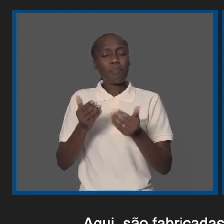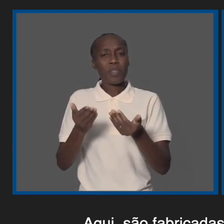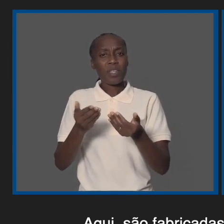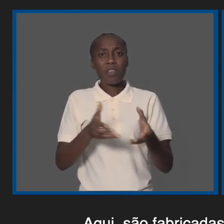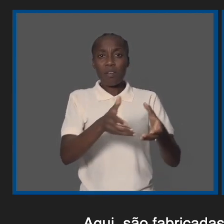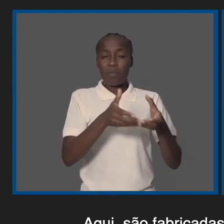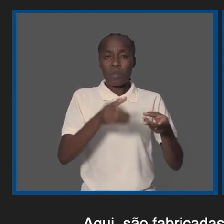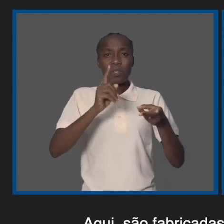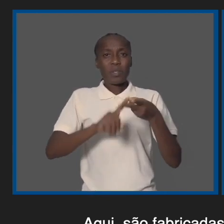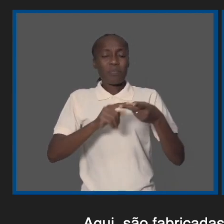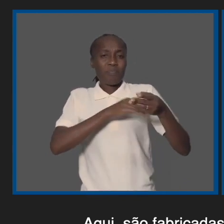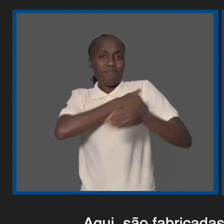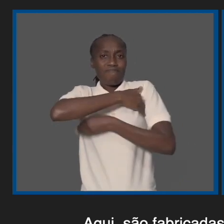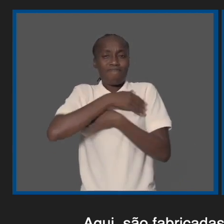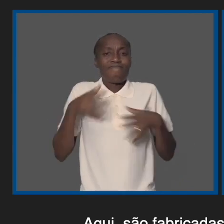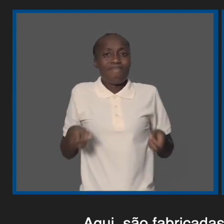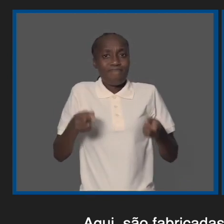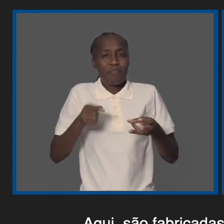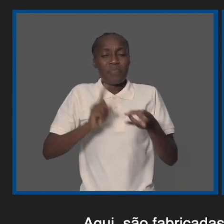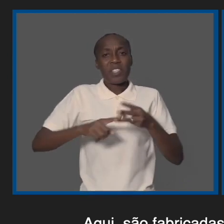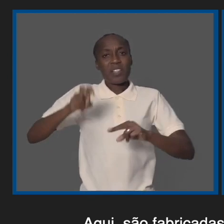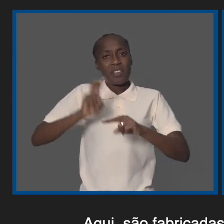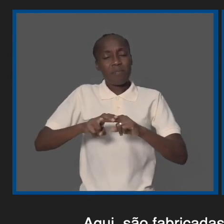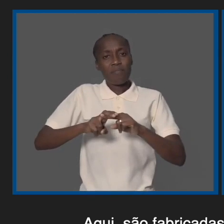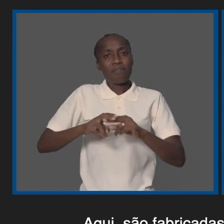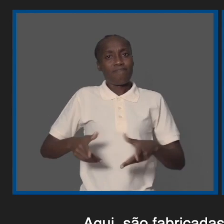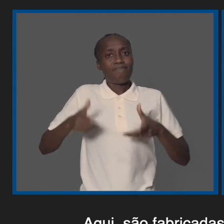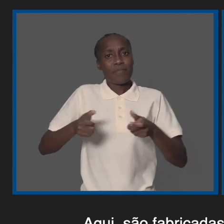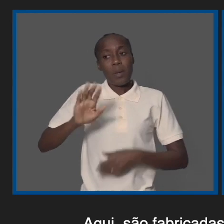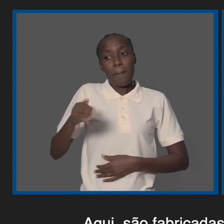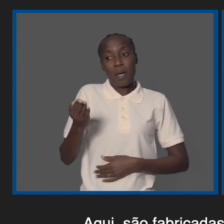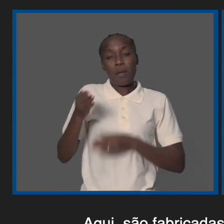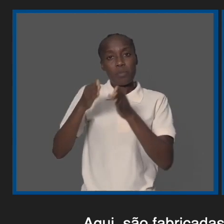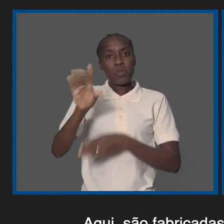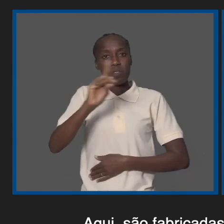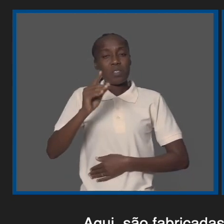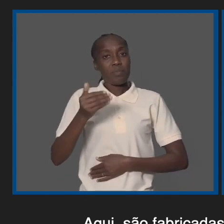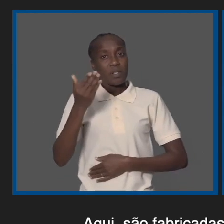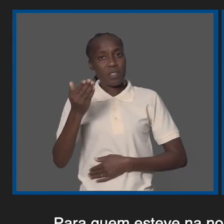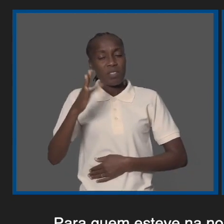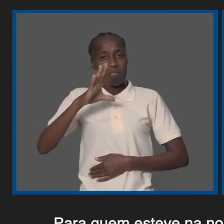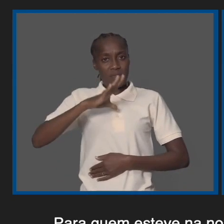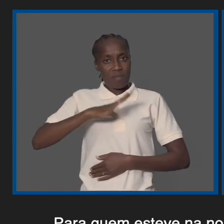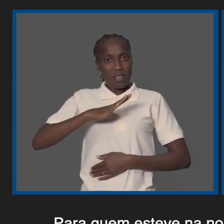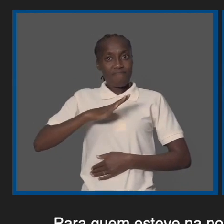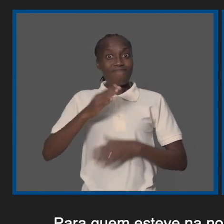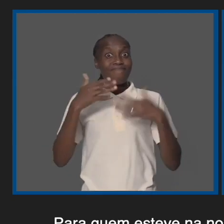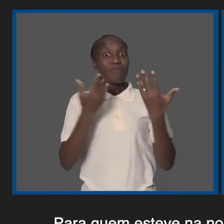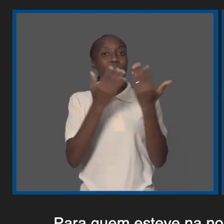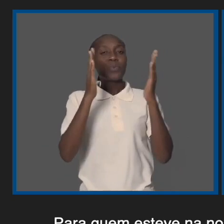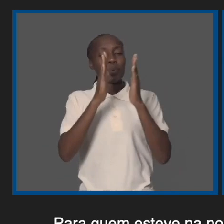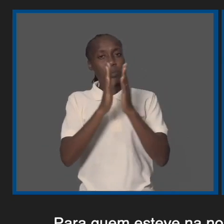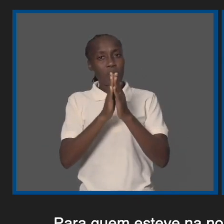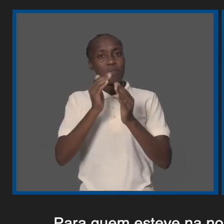preparados próteses canadianas, cadeiras de rodas, enfim, para as pessoas com deficiência. Para si, esteve a nossa